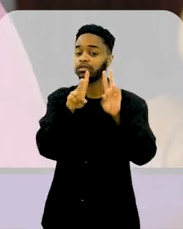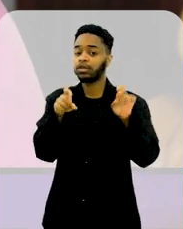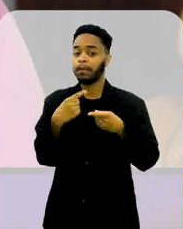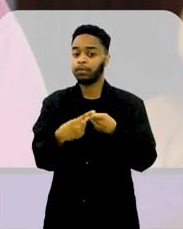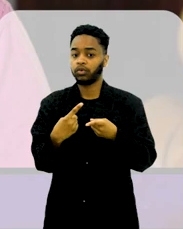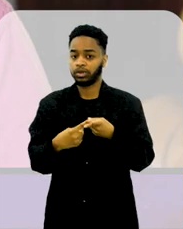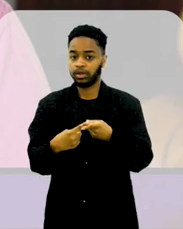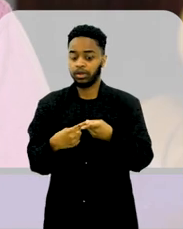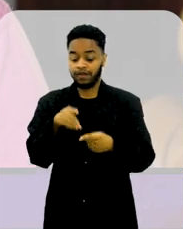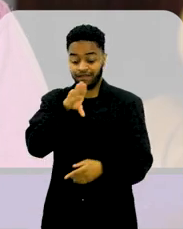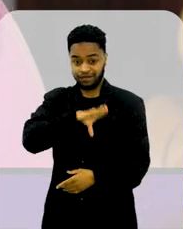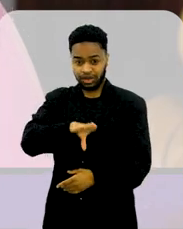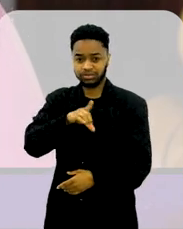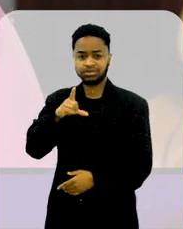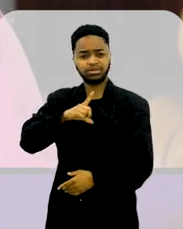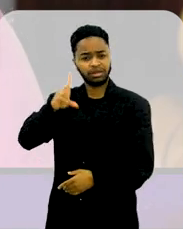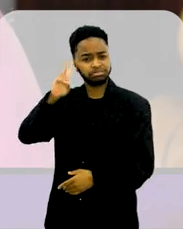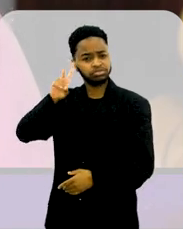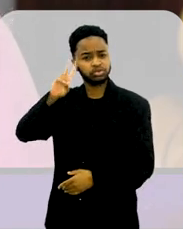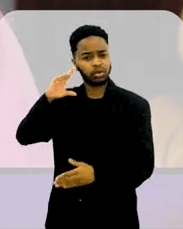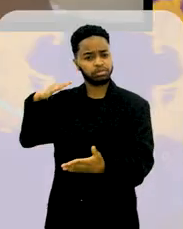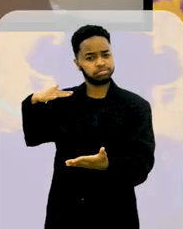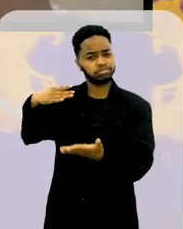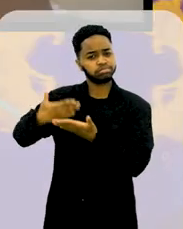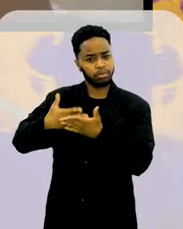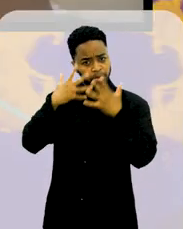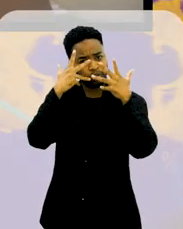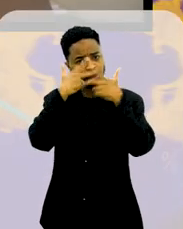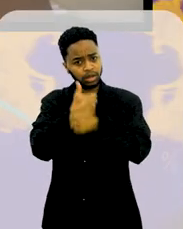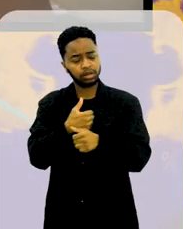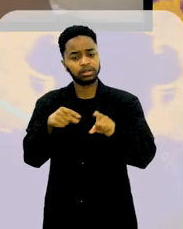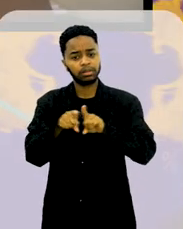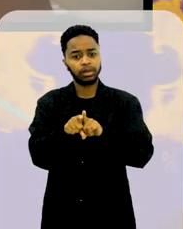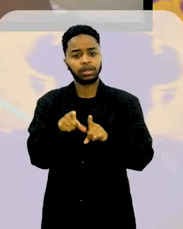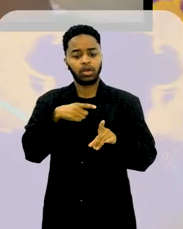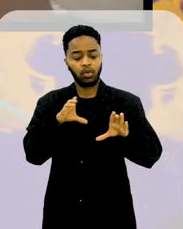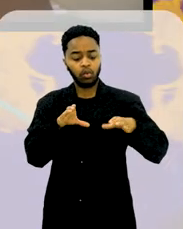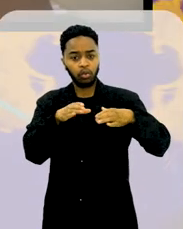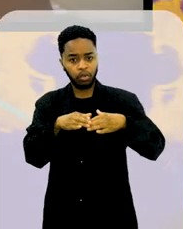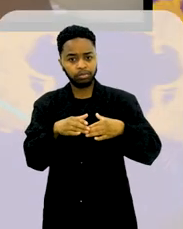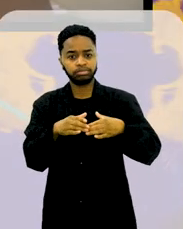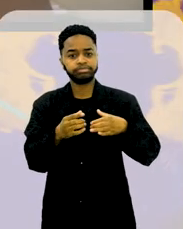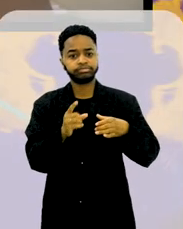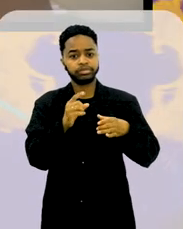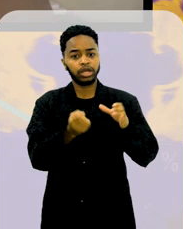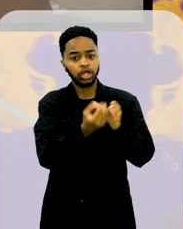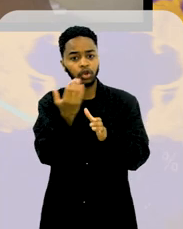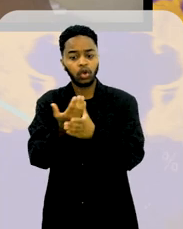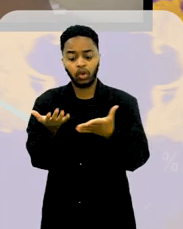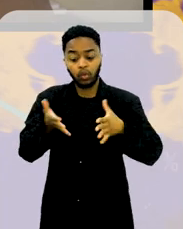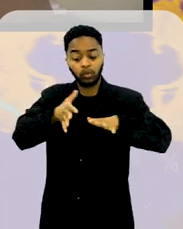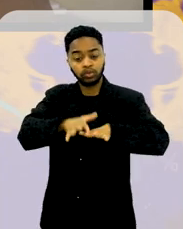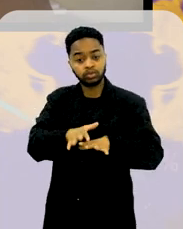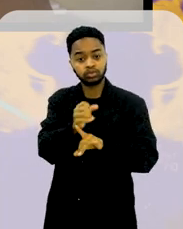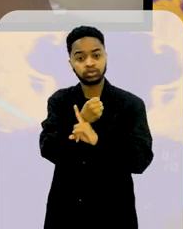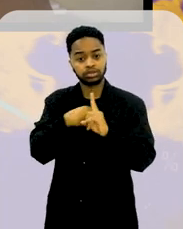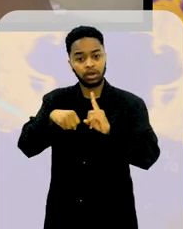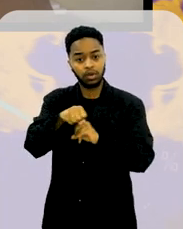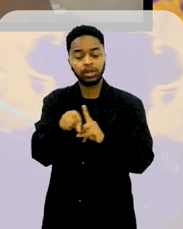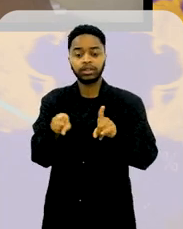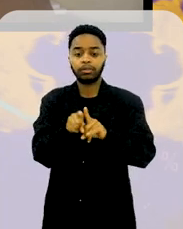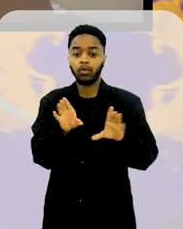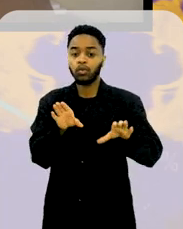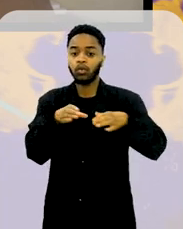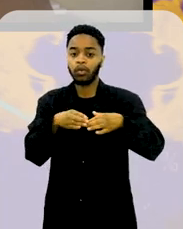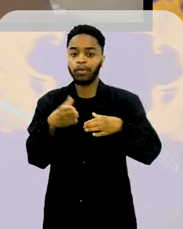Renan porque o Vasco tem uma história linda o Vasco tem um clube de inclusão social O Vasco é